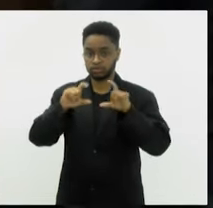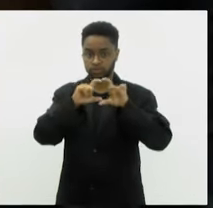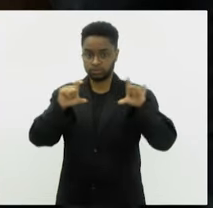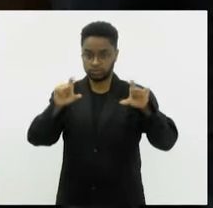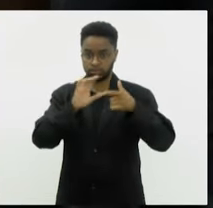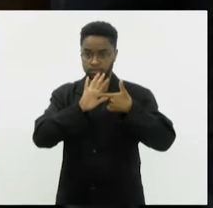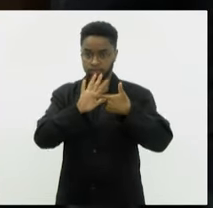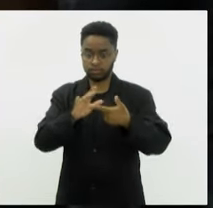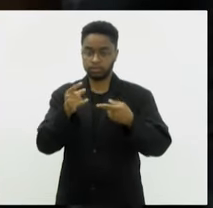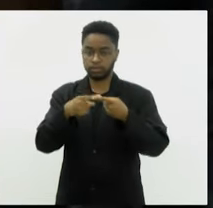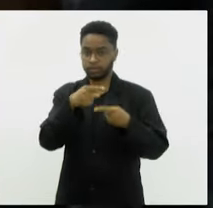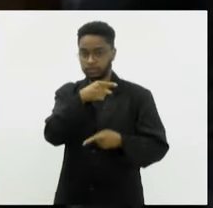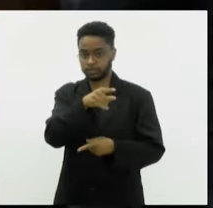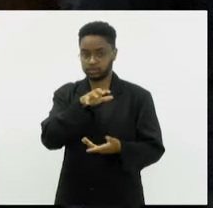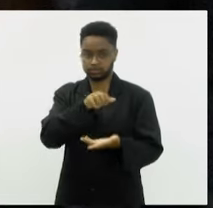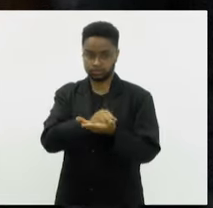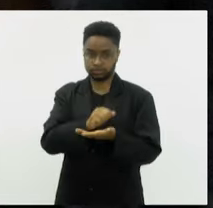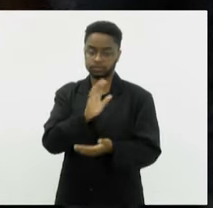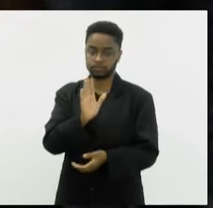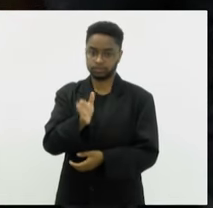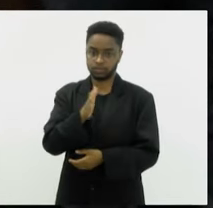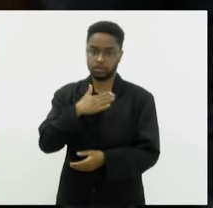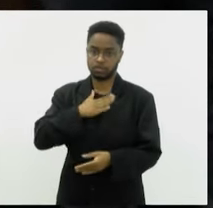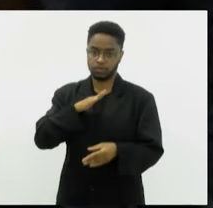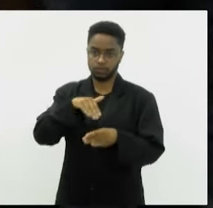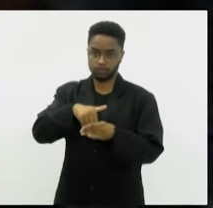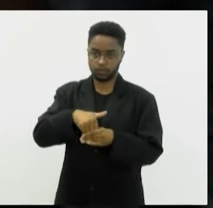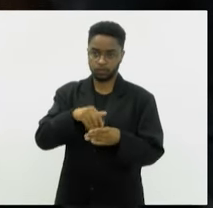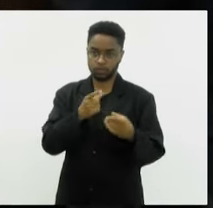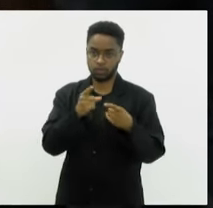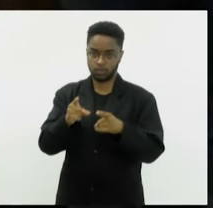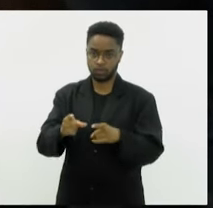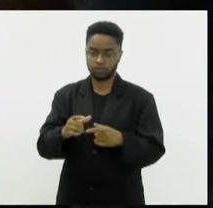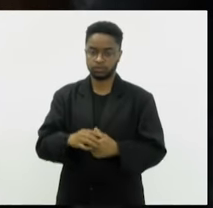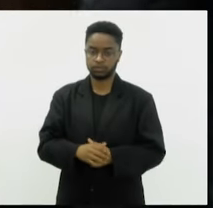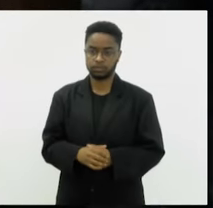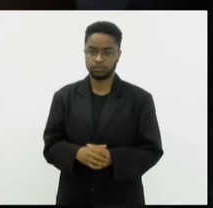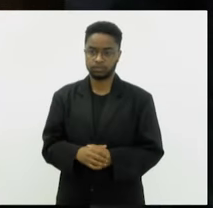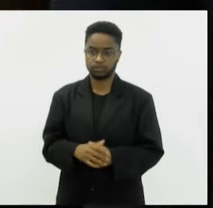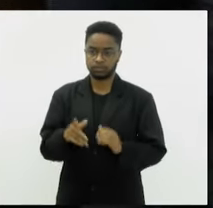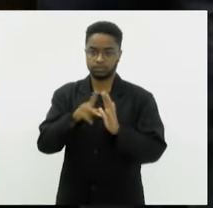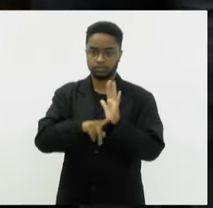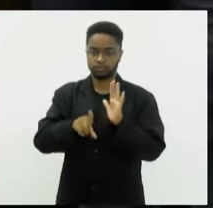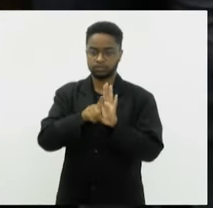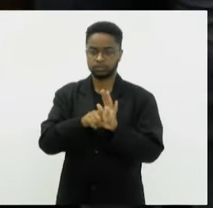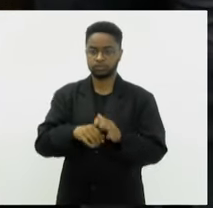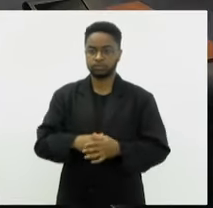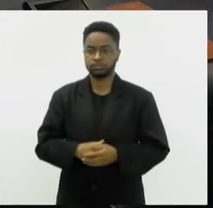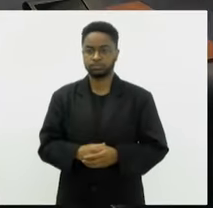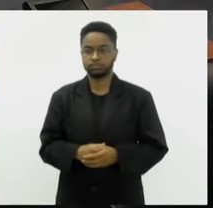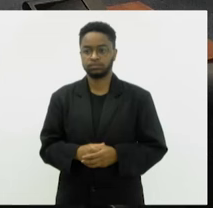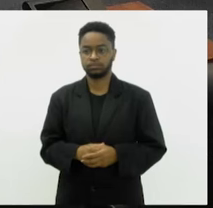que Vossa Excelência já registrou o meu voto contrário ao projeto de lei.